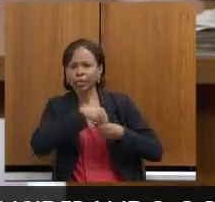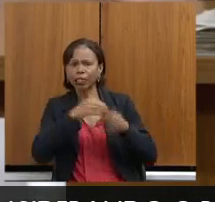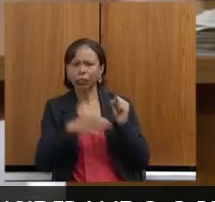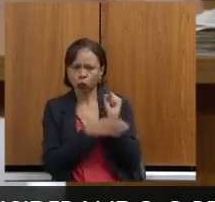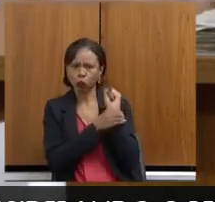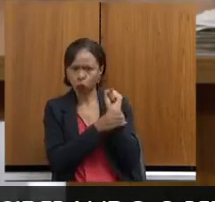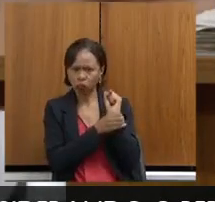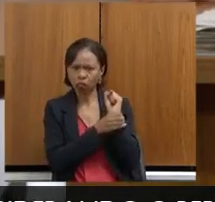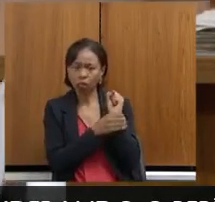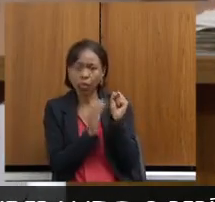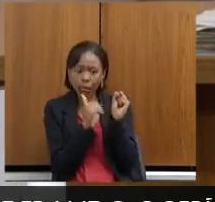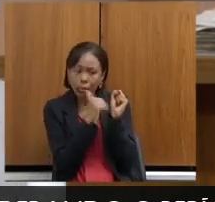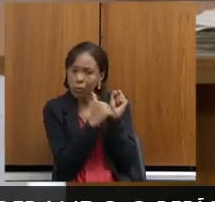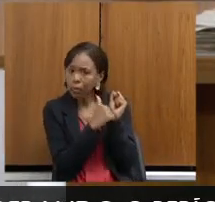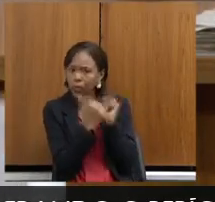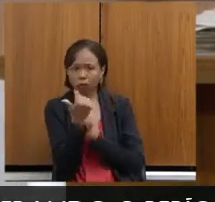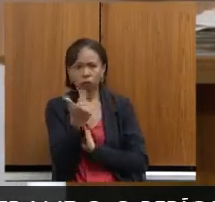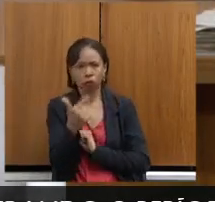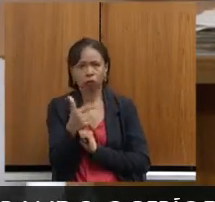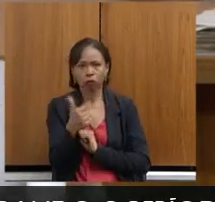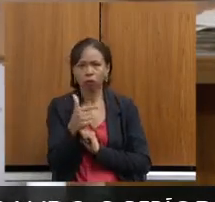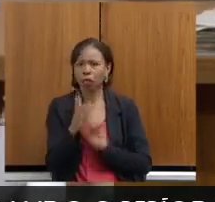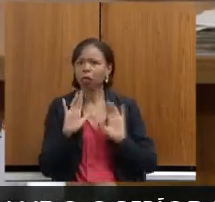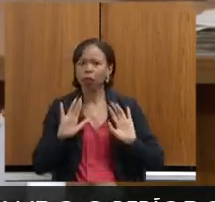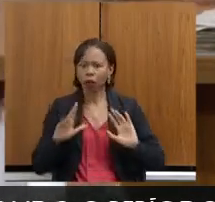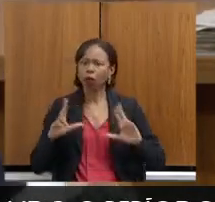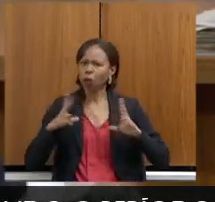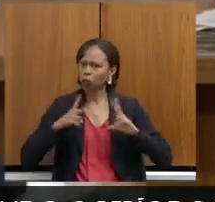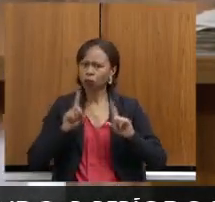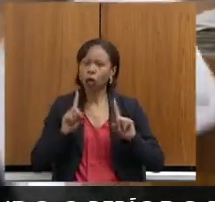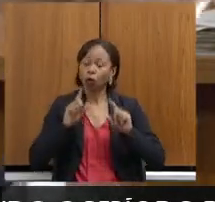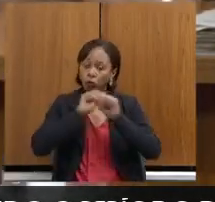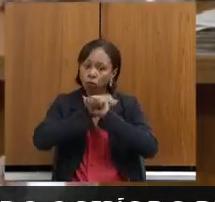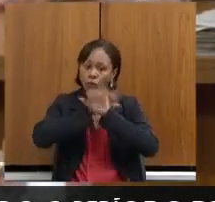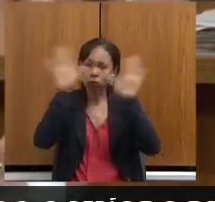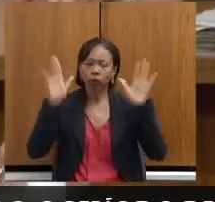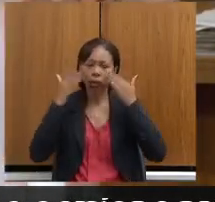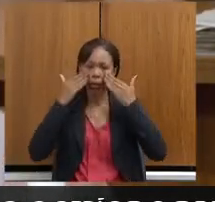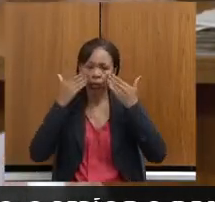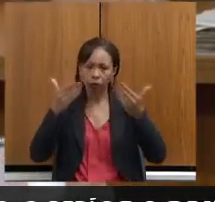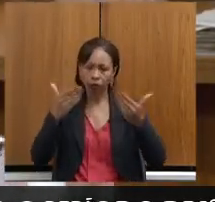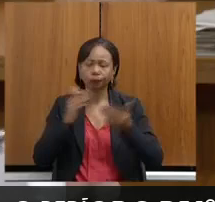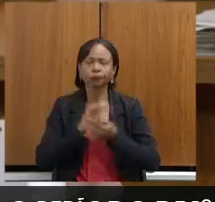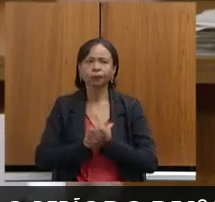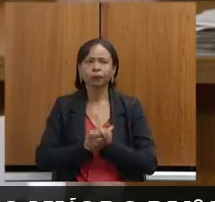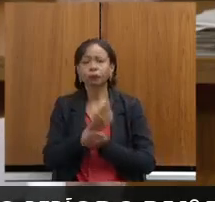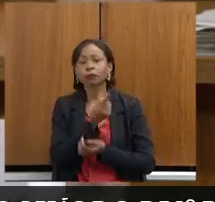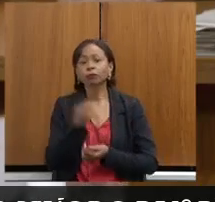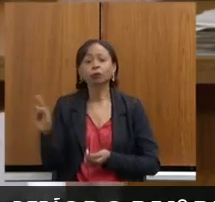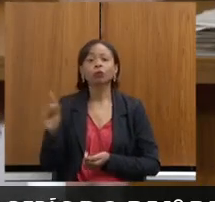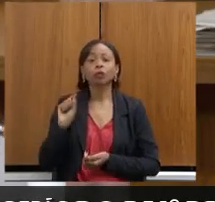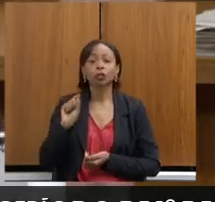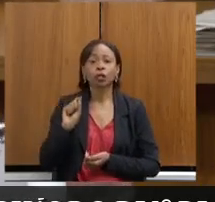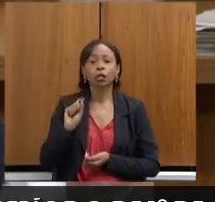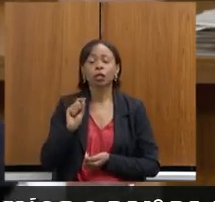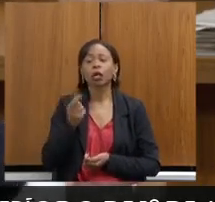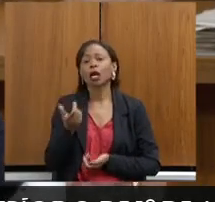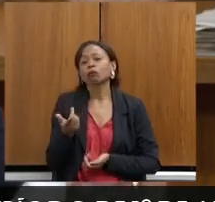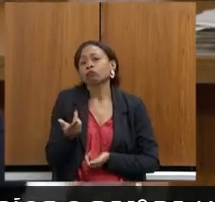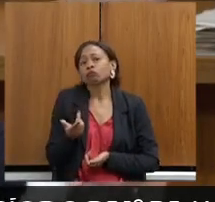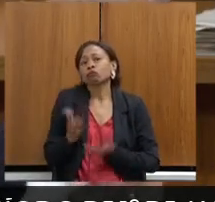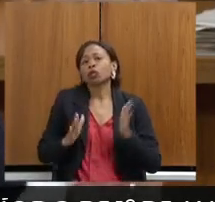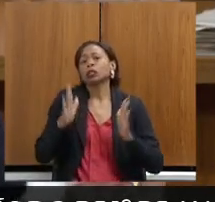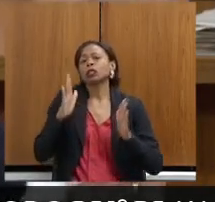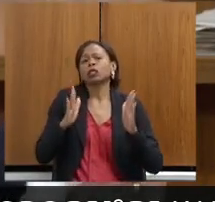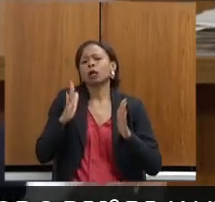em segredo é feito em sigilo tudo isso a gente faz com a maior transparência possível e aqui por último né como eu falei a previsão de posse Na